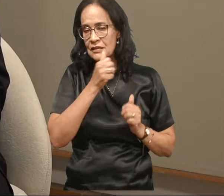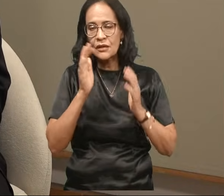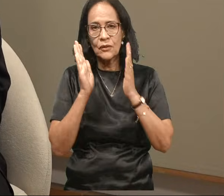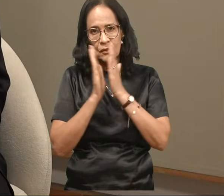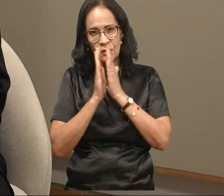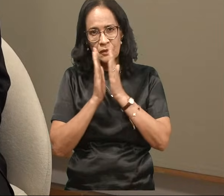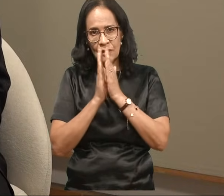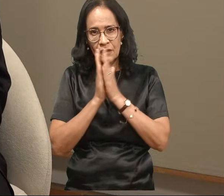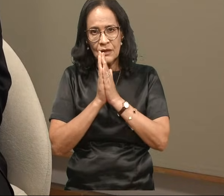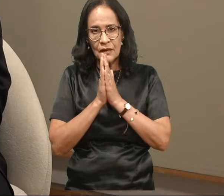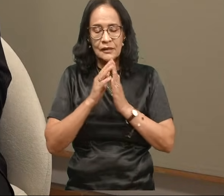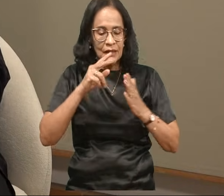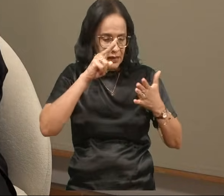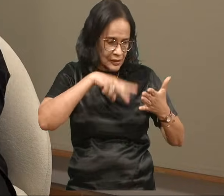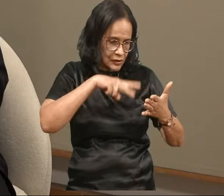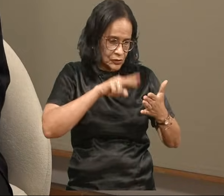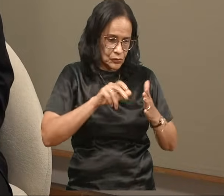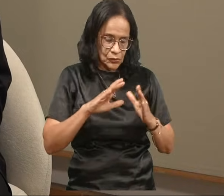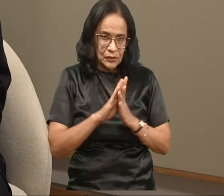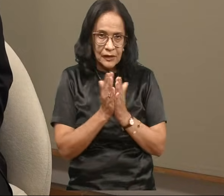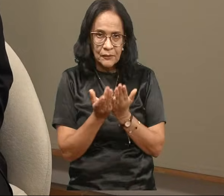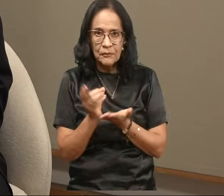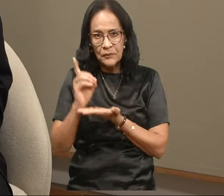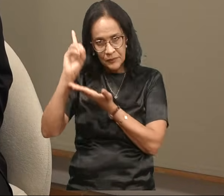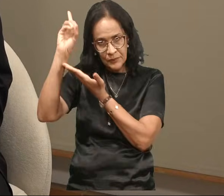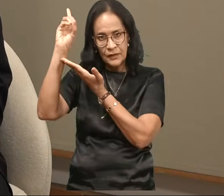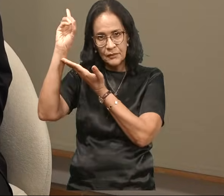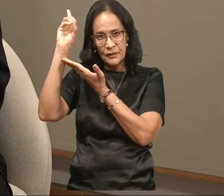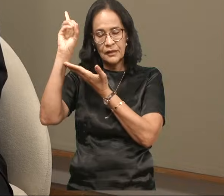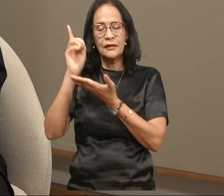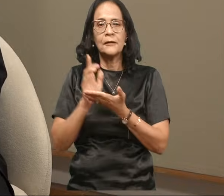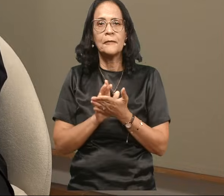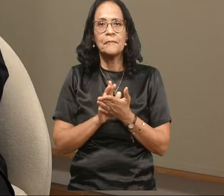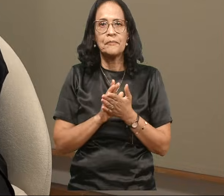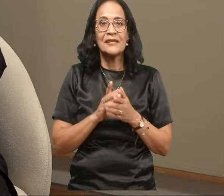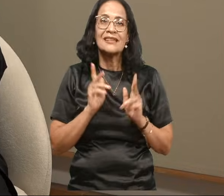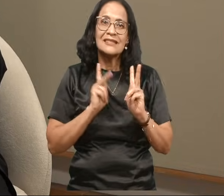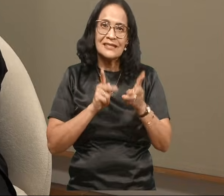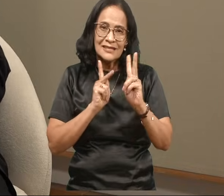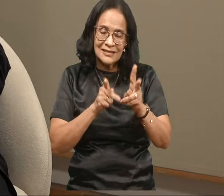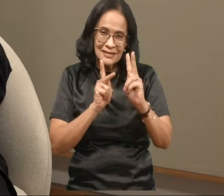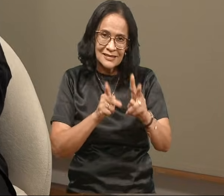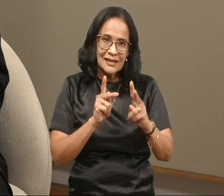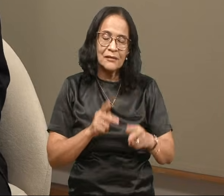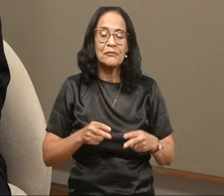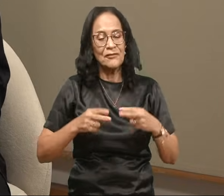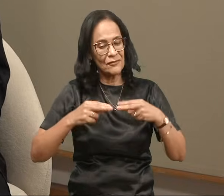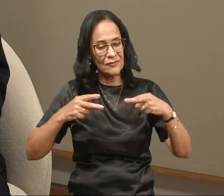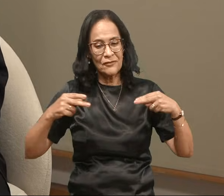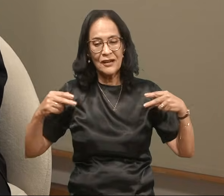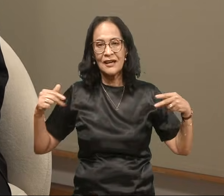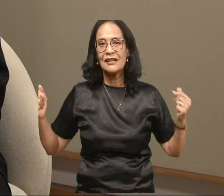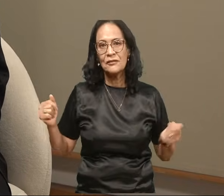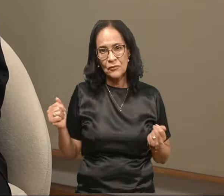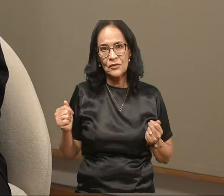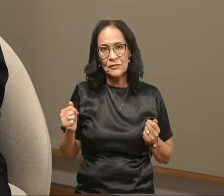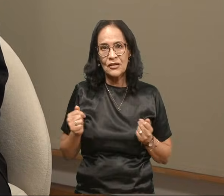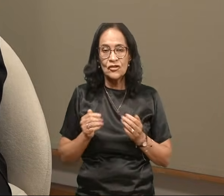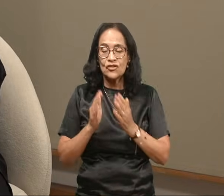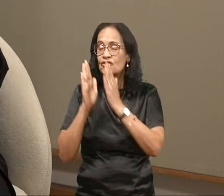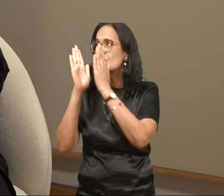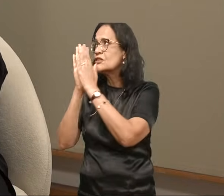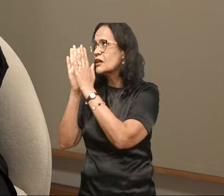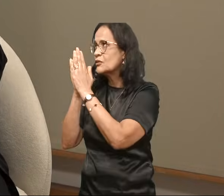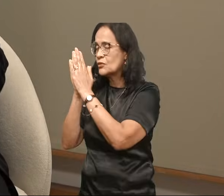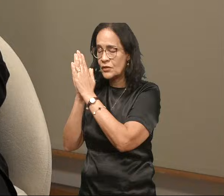oração, da leitura bíblica, de votos. Sempre são ferramentas que a palavra de Deus nos oferece. E